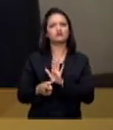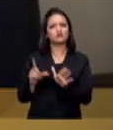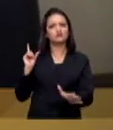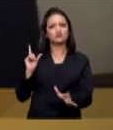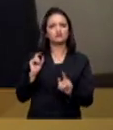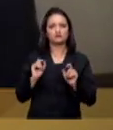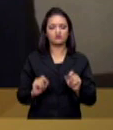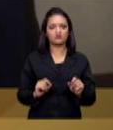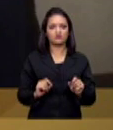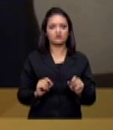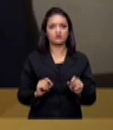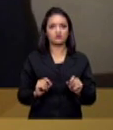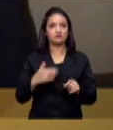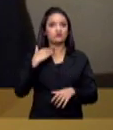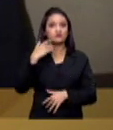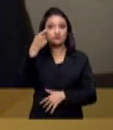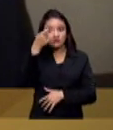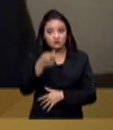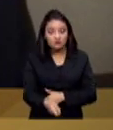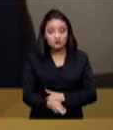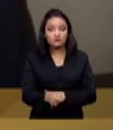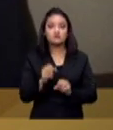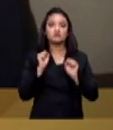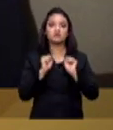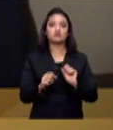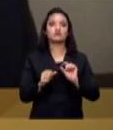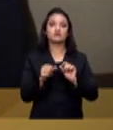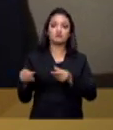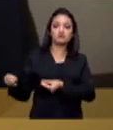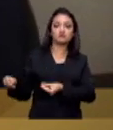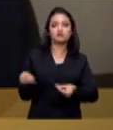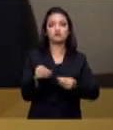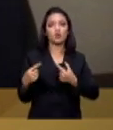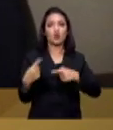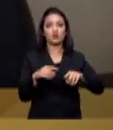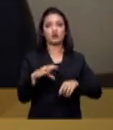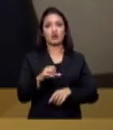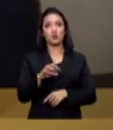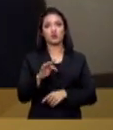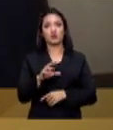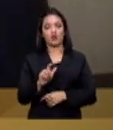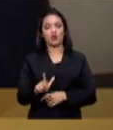juiz fixe uma contracautela para,